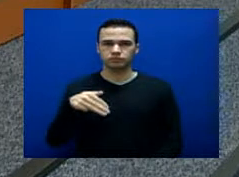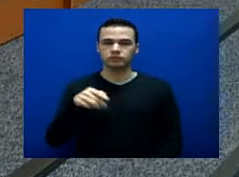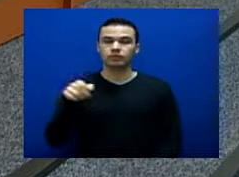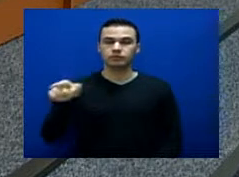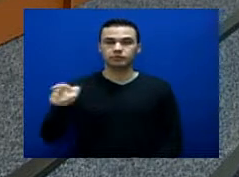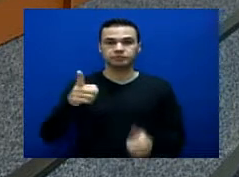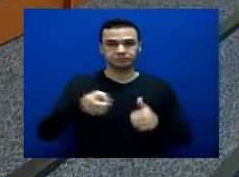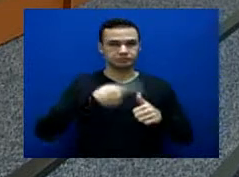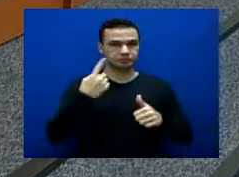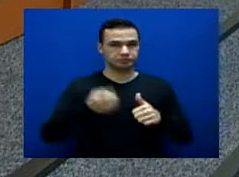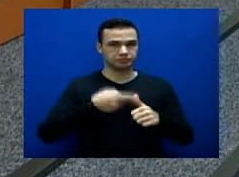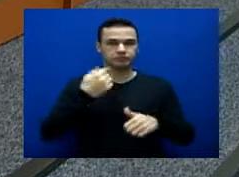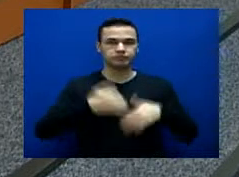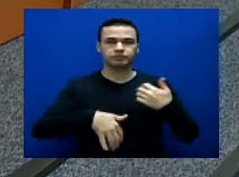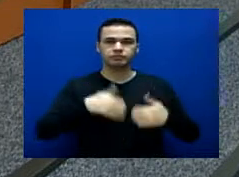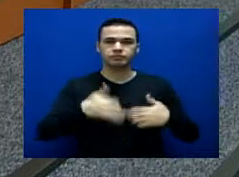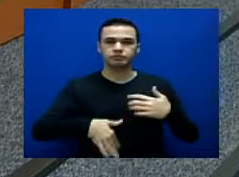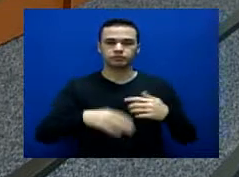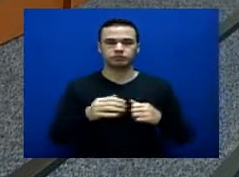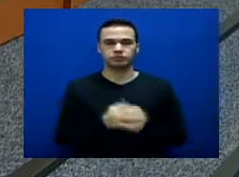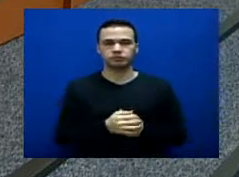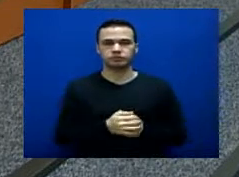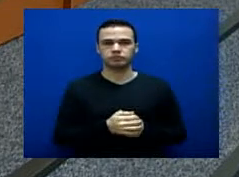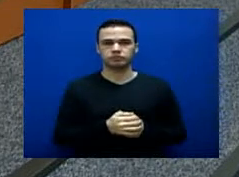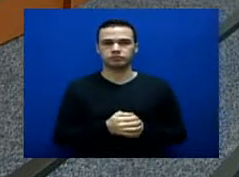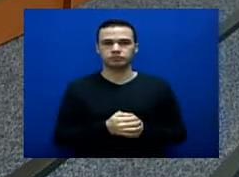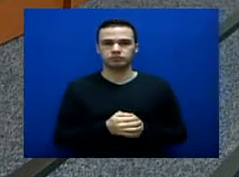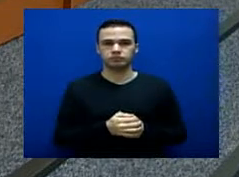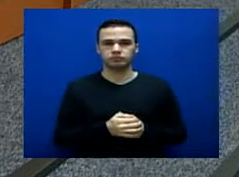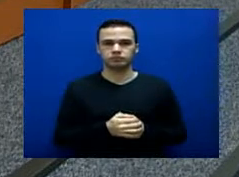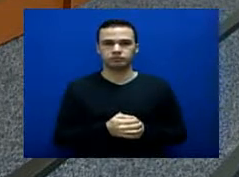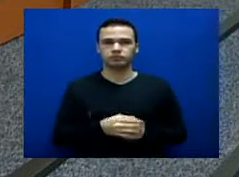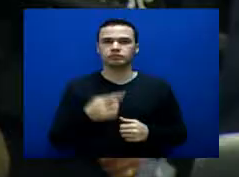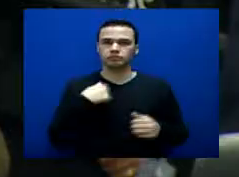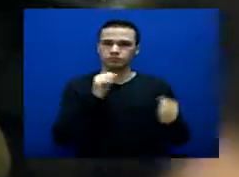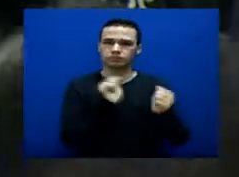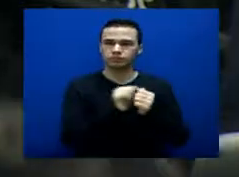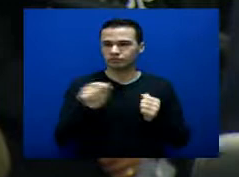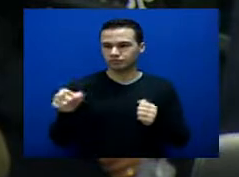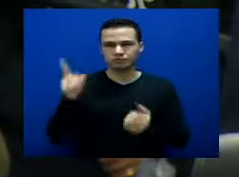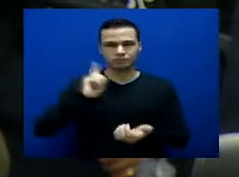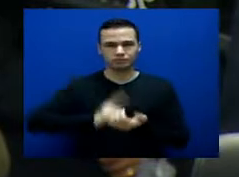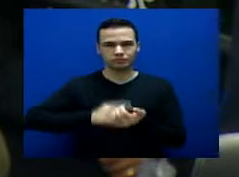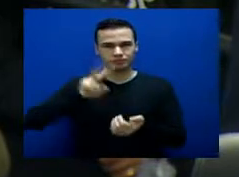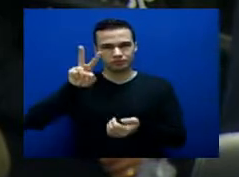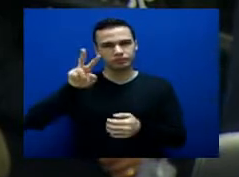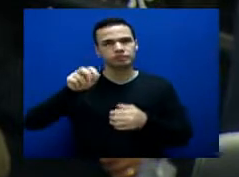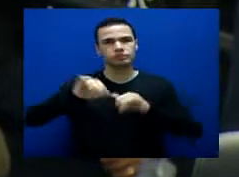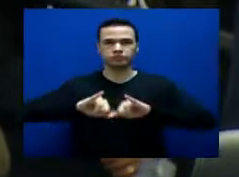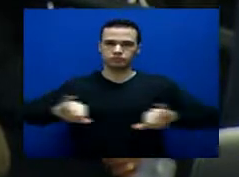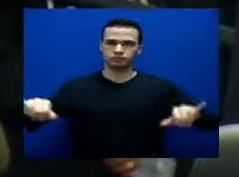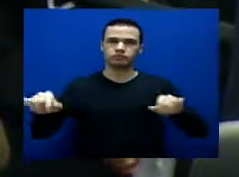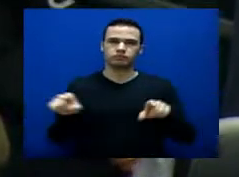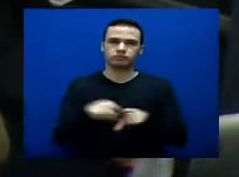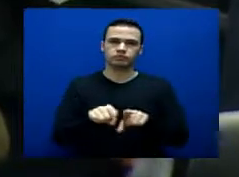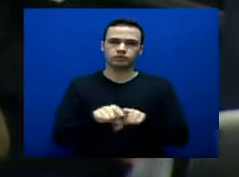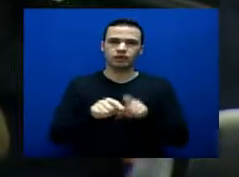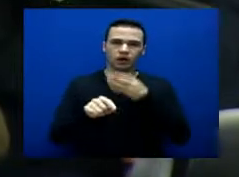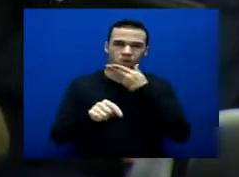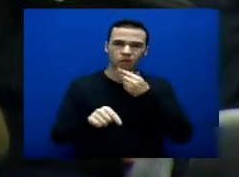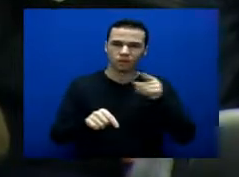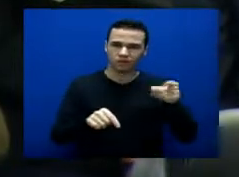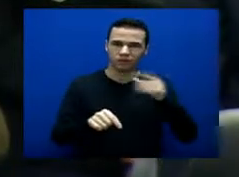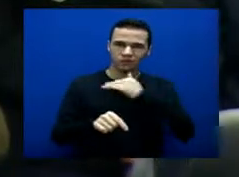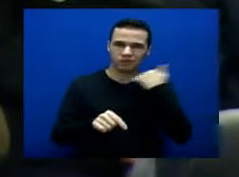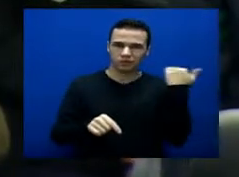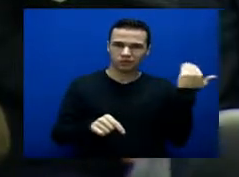Antes de eu fazer meus votos de congratulações, eu só quero, conjuntamente ao Vitão, destacar que o rapaz lá